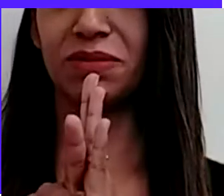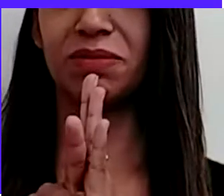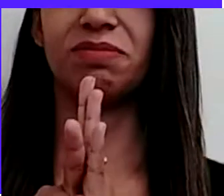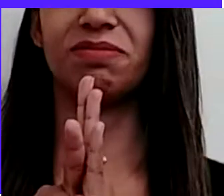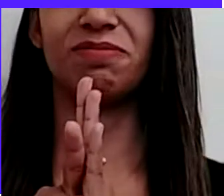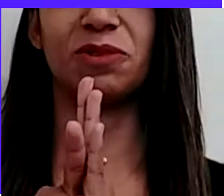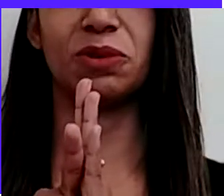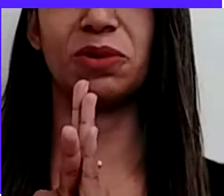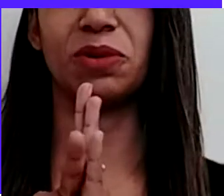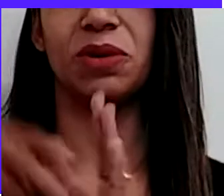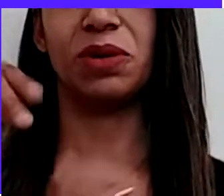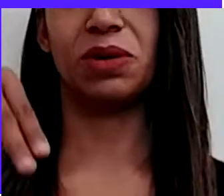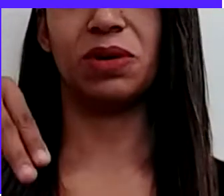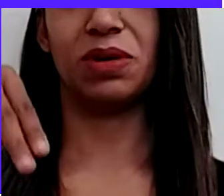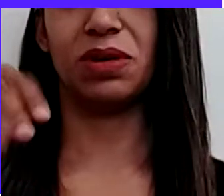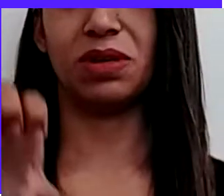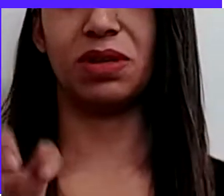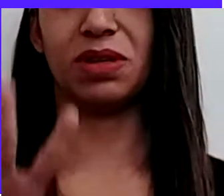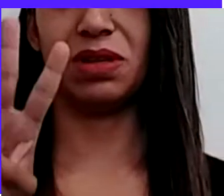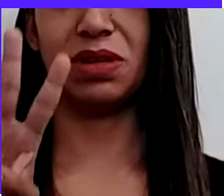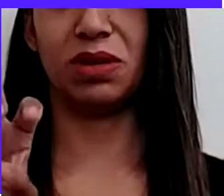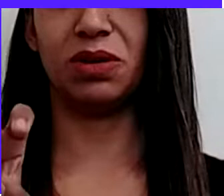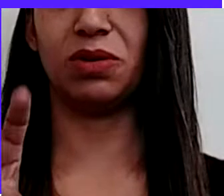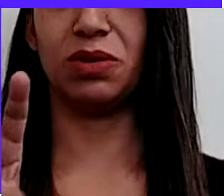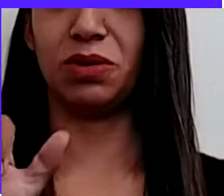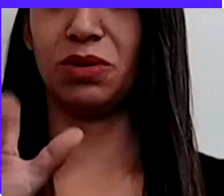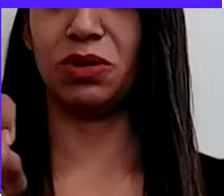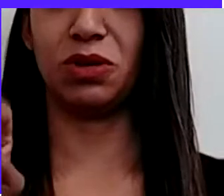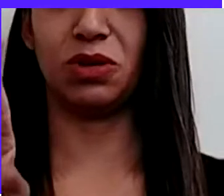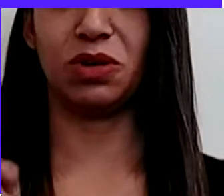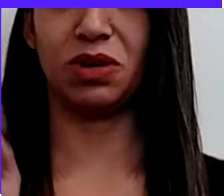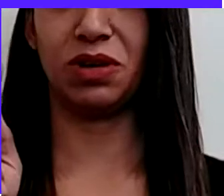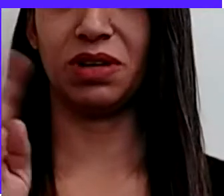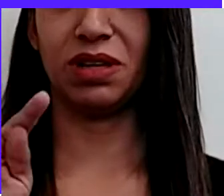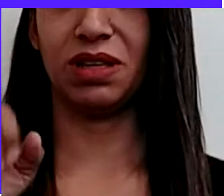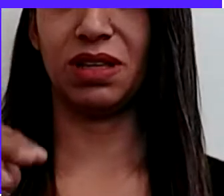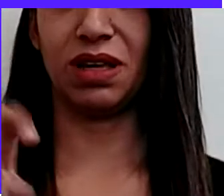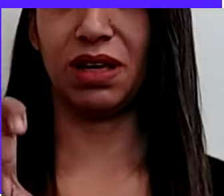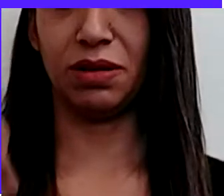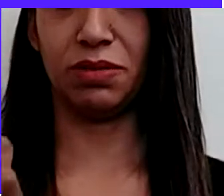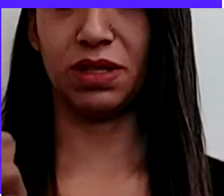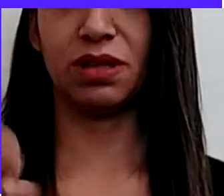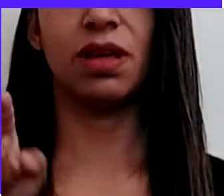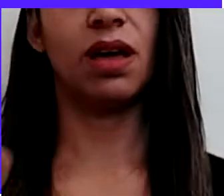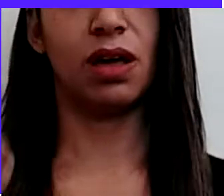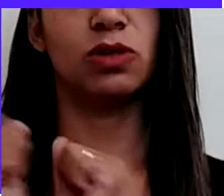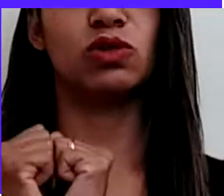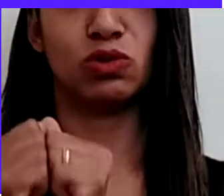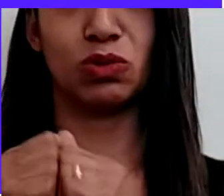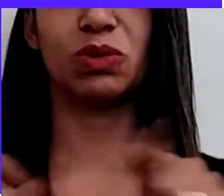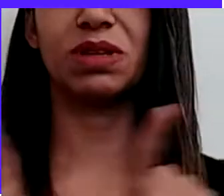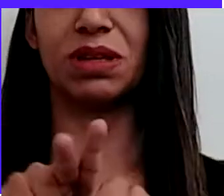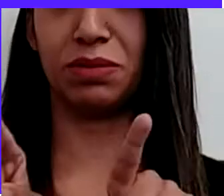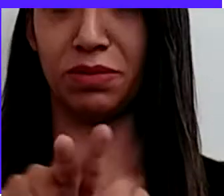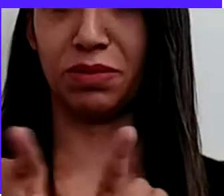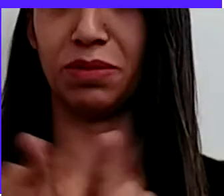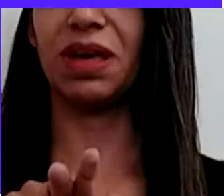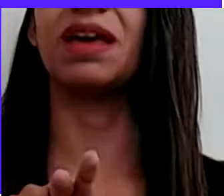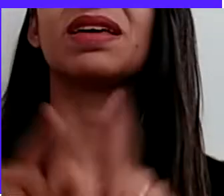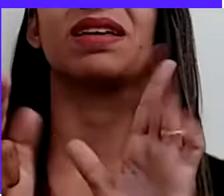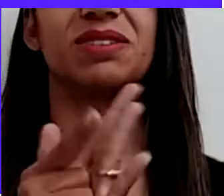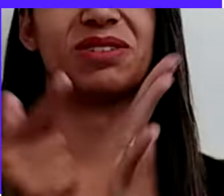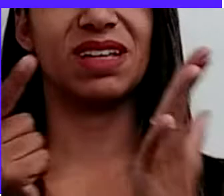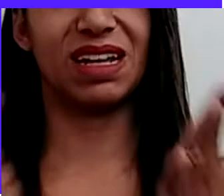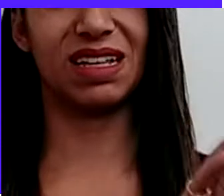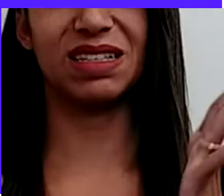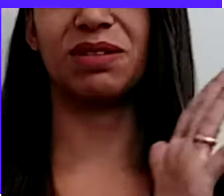Erika Fraga vai estar com a gente também, repórter especial da Folha de São Paulo desde 2010, atuou como repórter de finanças e correspondente da Folha